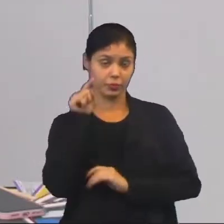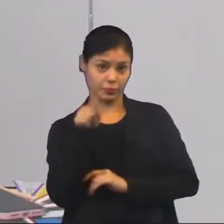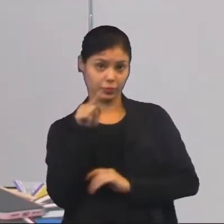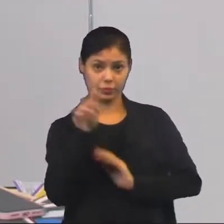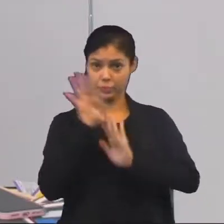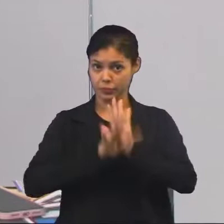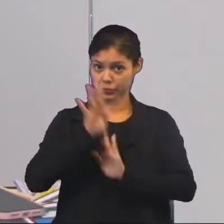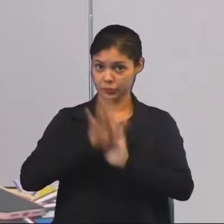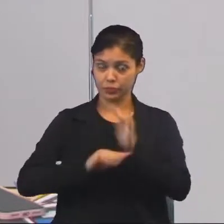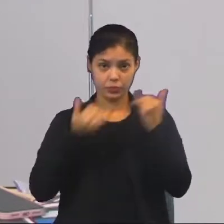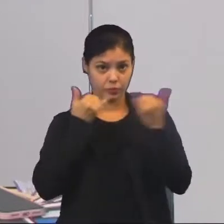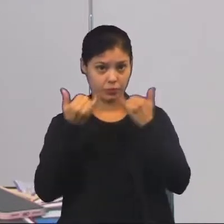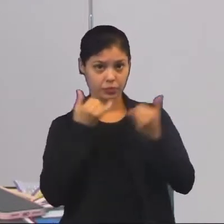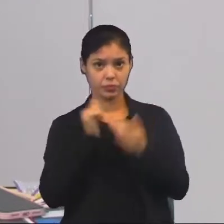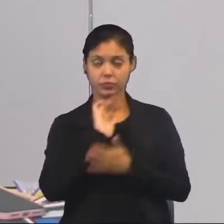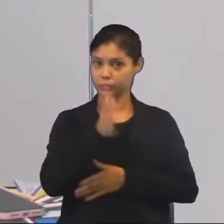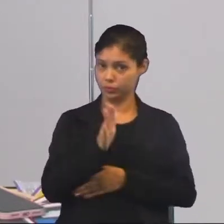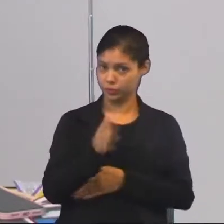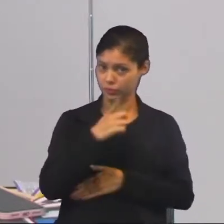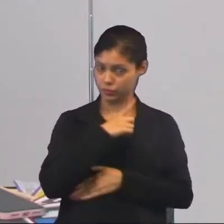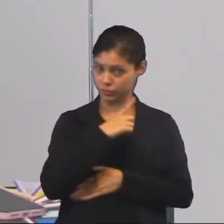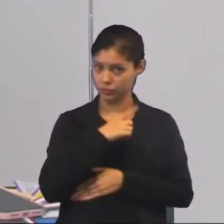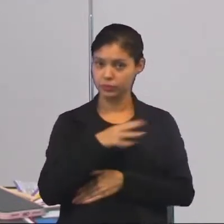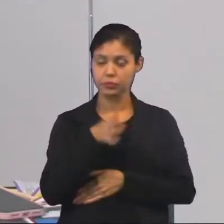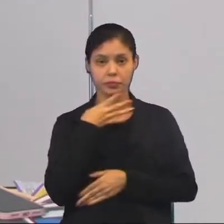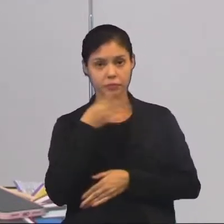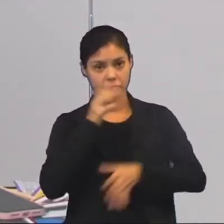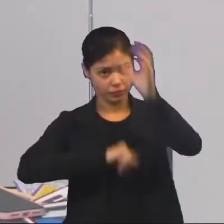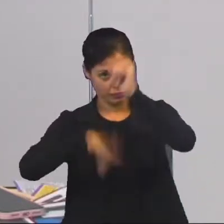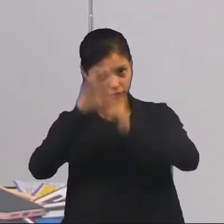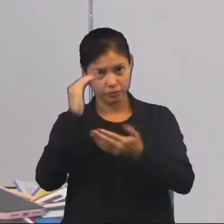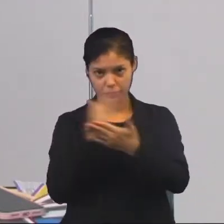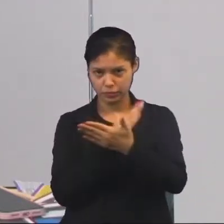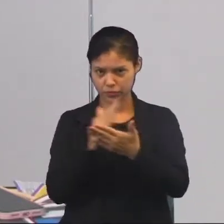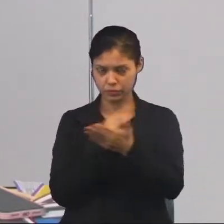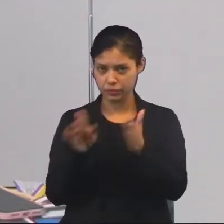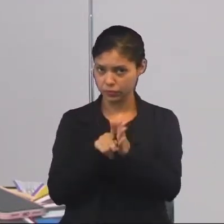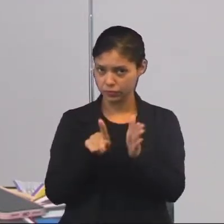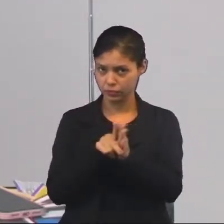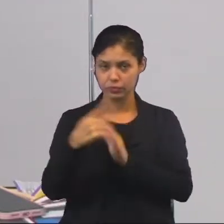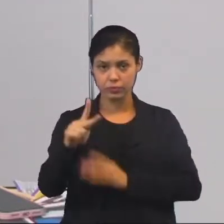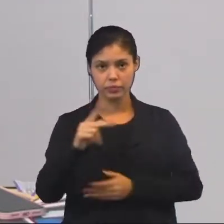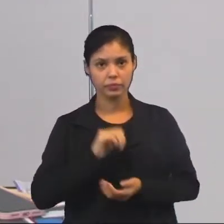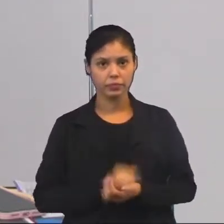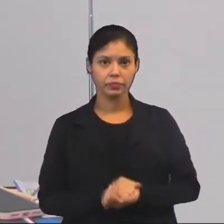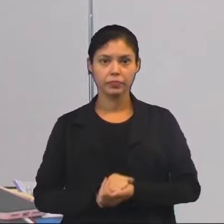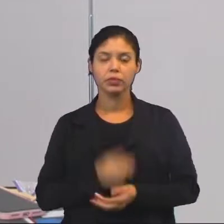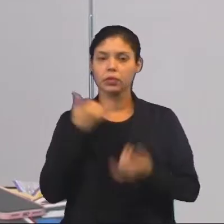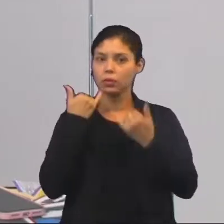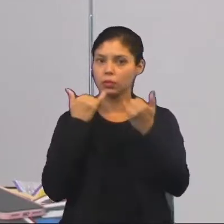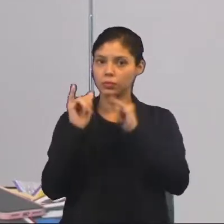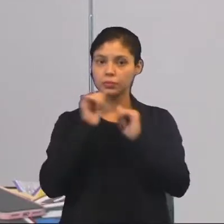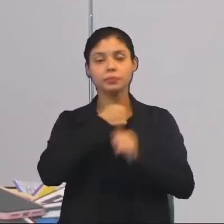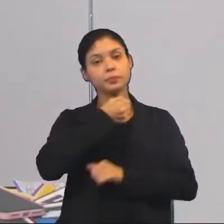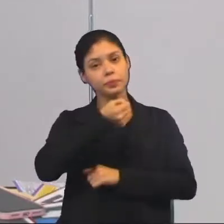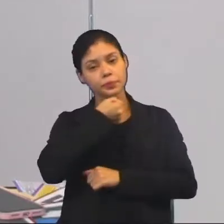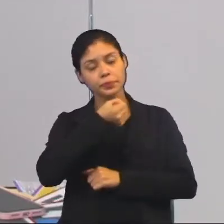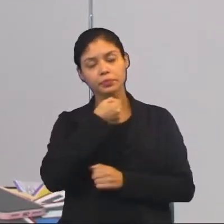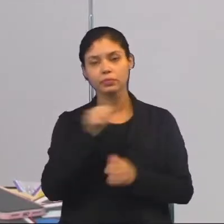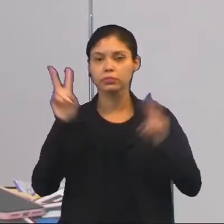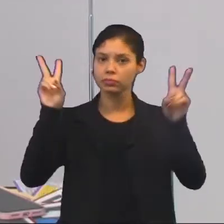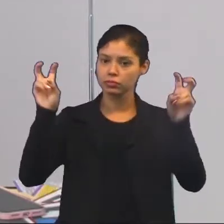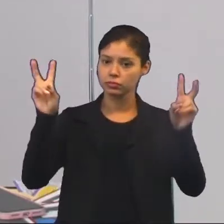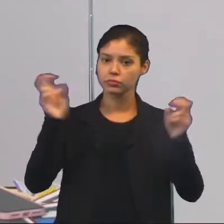Este texto, notícia, vocês já devem ter ouvido algo sobre ele, uma reportagem que fala de um assunto que